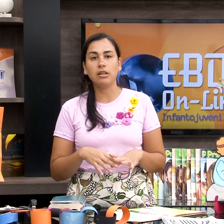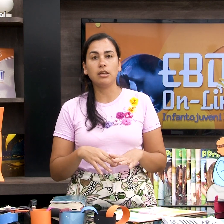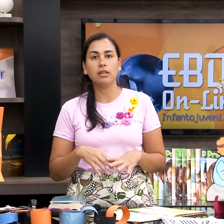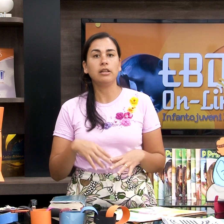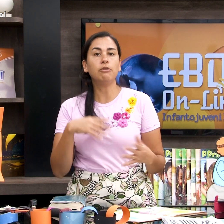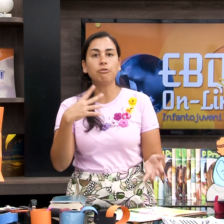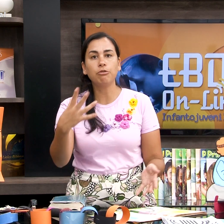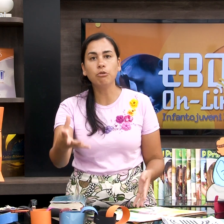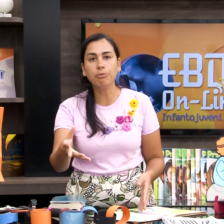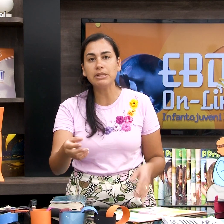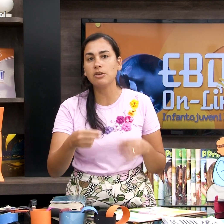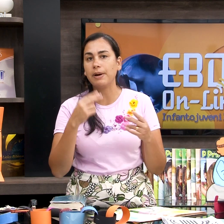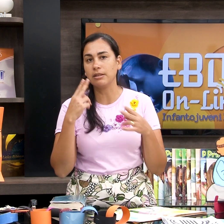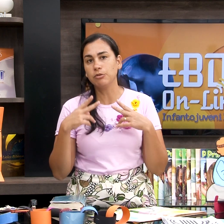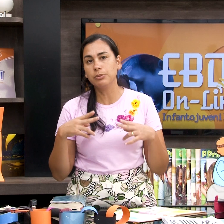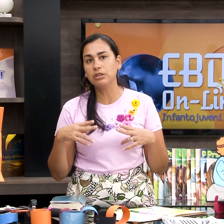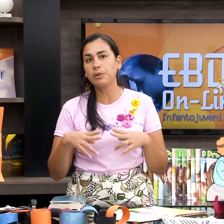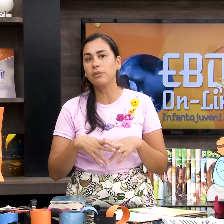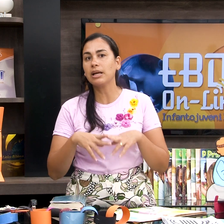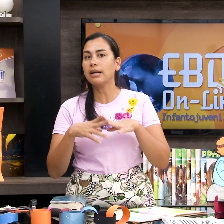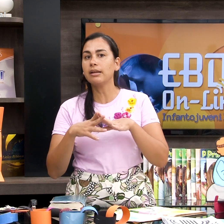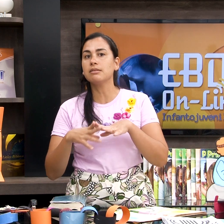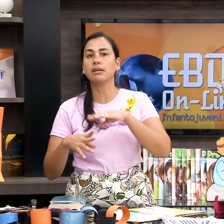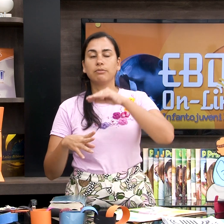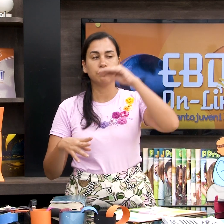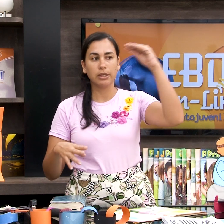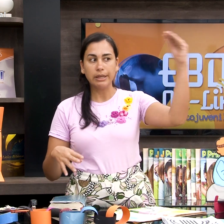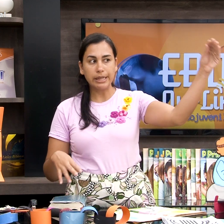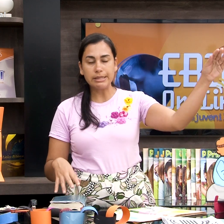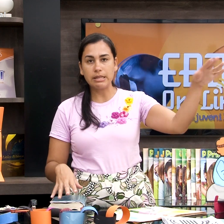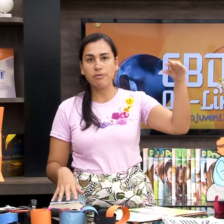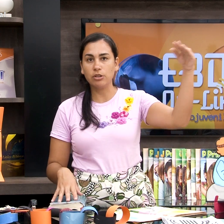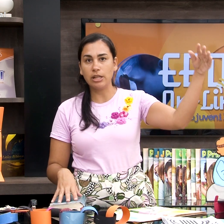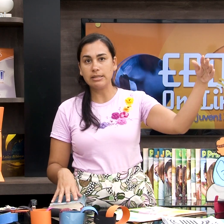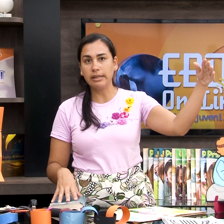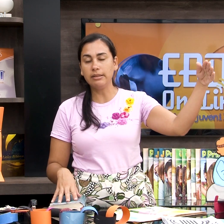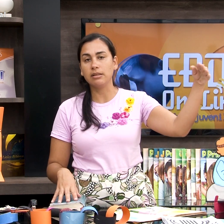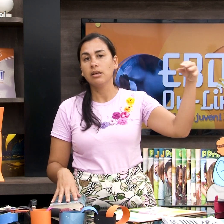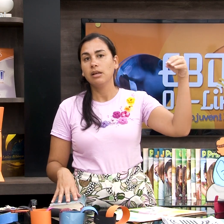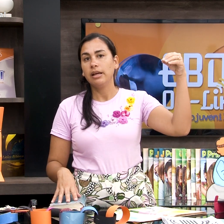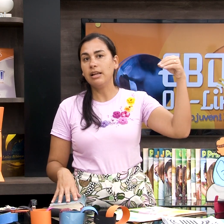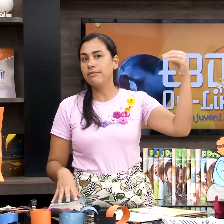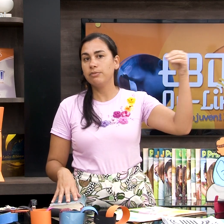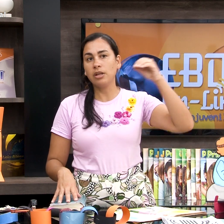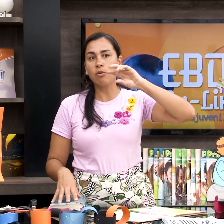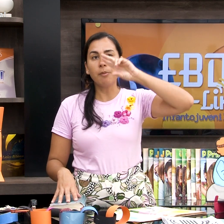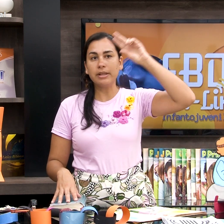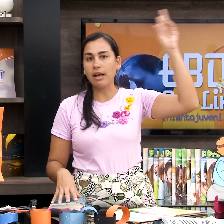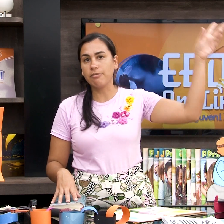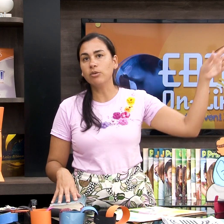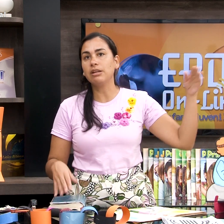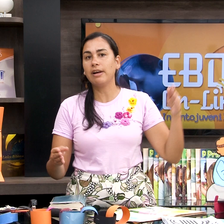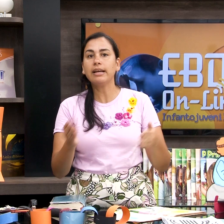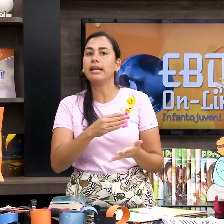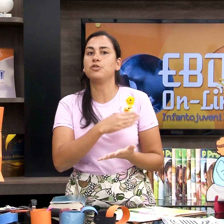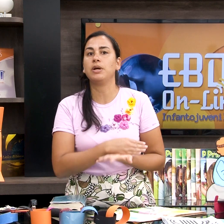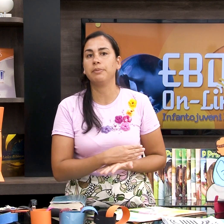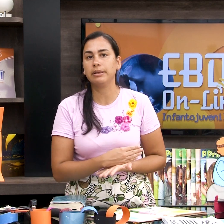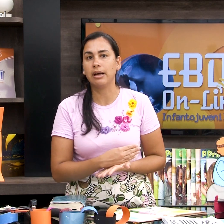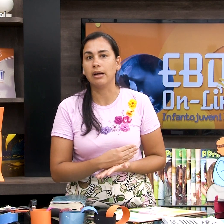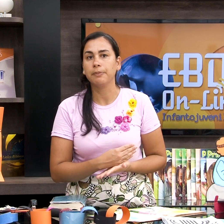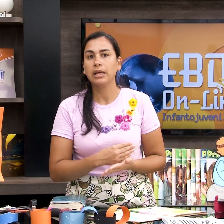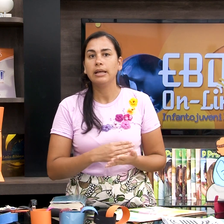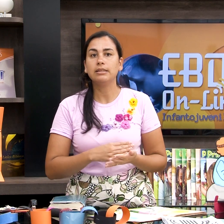dizer assim, não fume se o pai tá fumando, porque quando aquela criança crescer, for adolescente, ele, em algum momento de revolta, ele vai